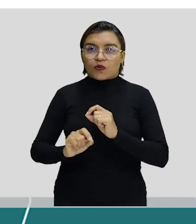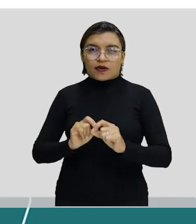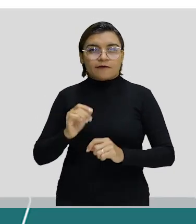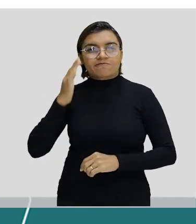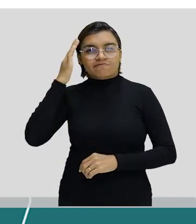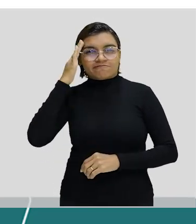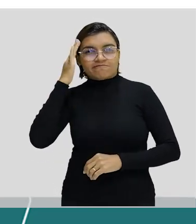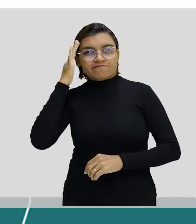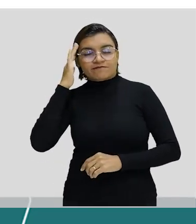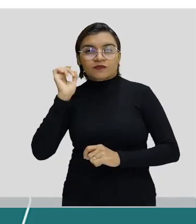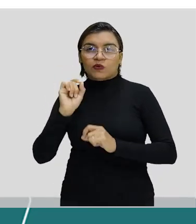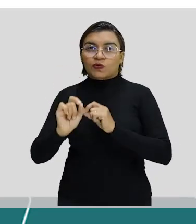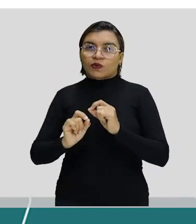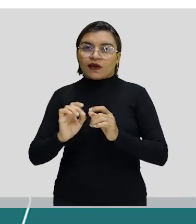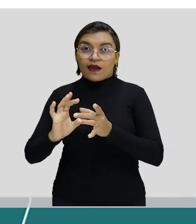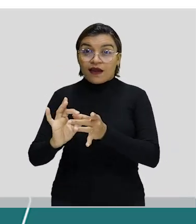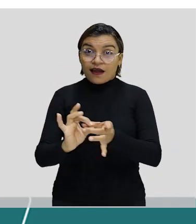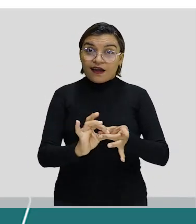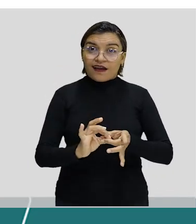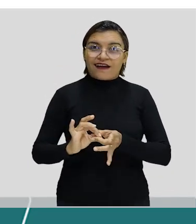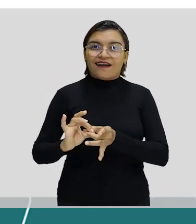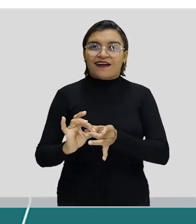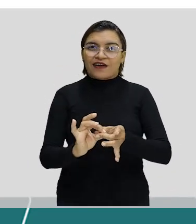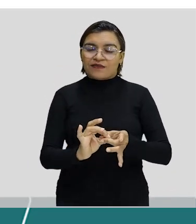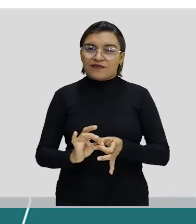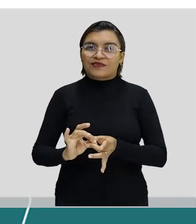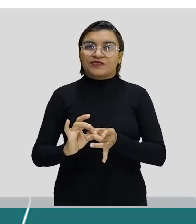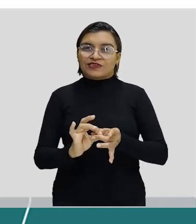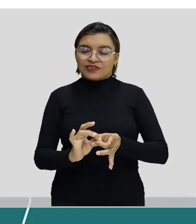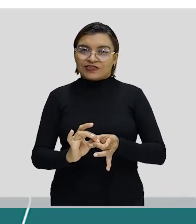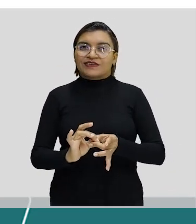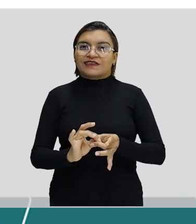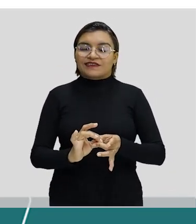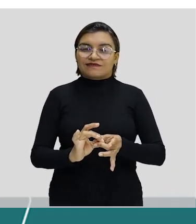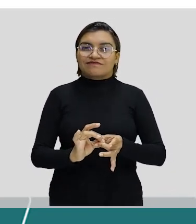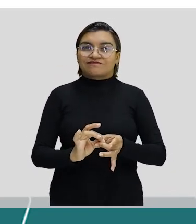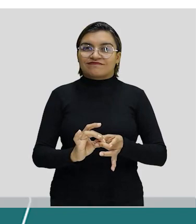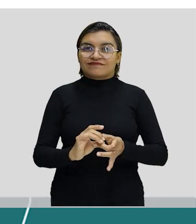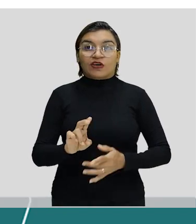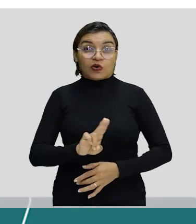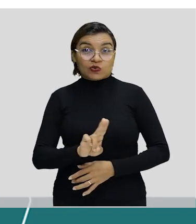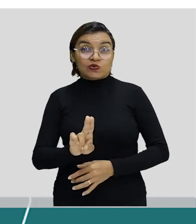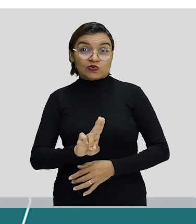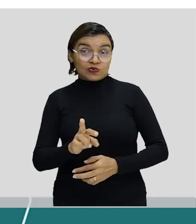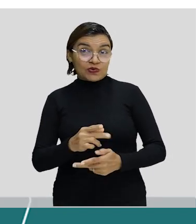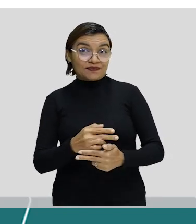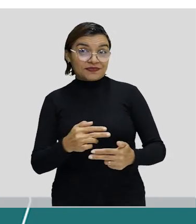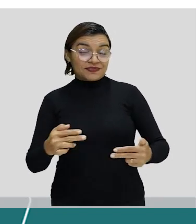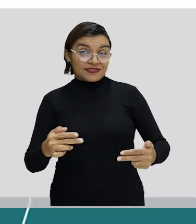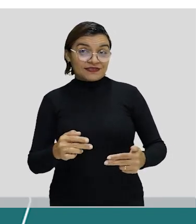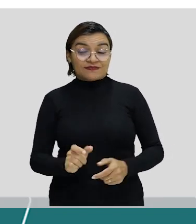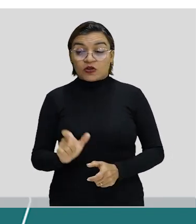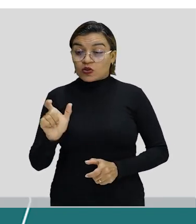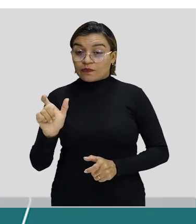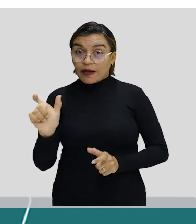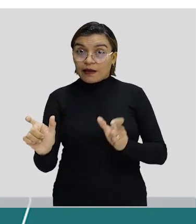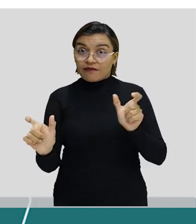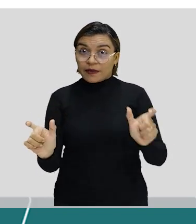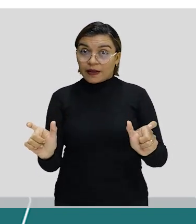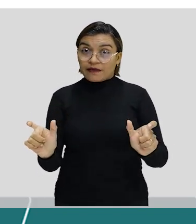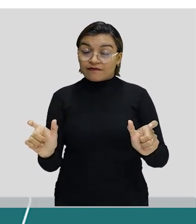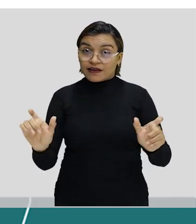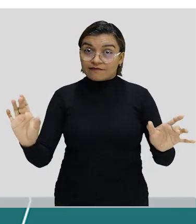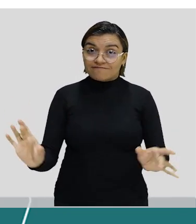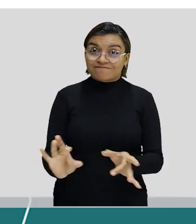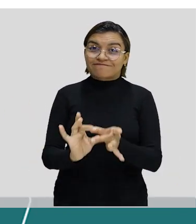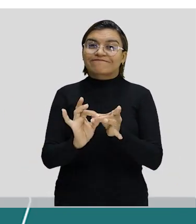compreendem, né, a harmonia entre os nomes. Tá bom? Deu para entender? Eu costumo